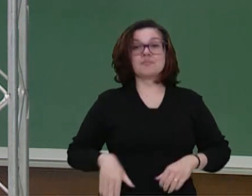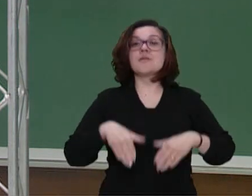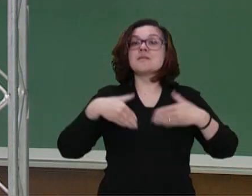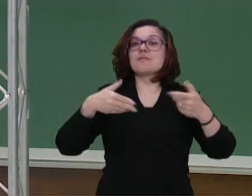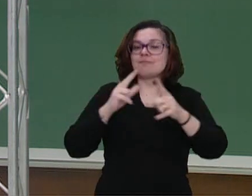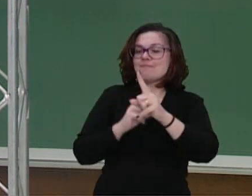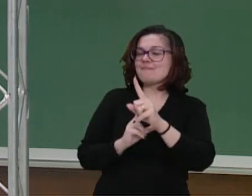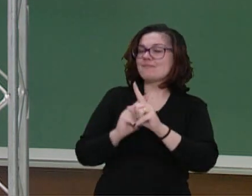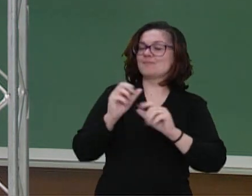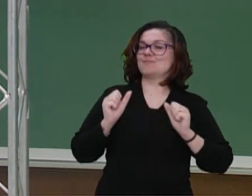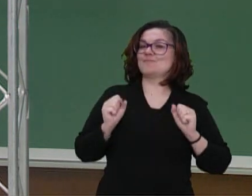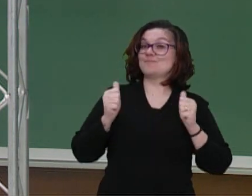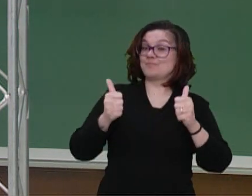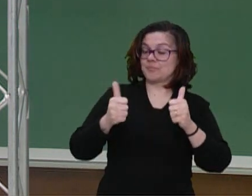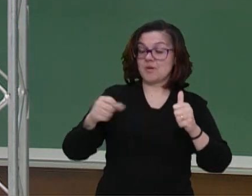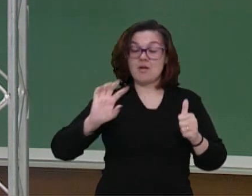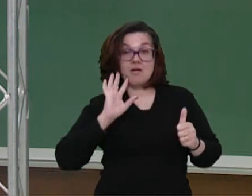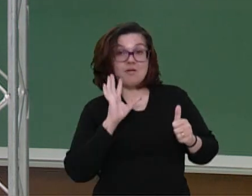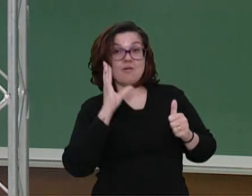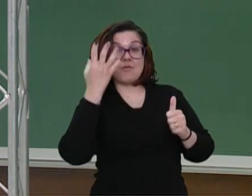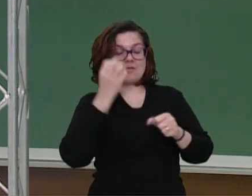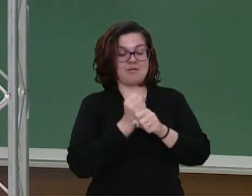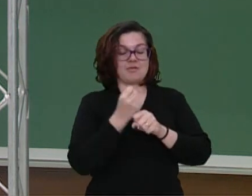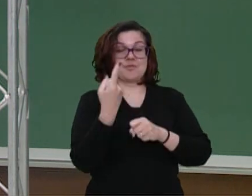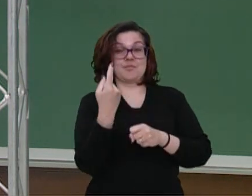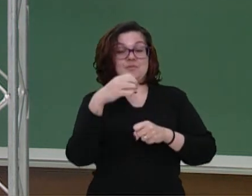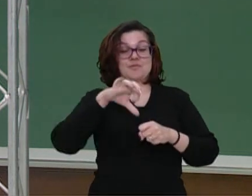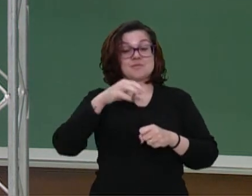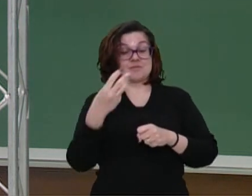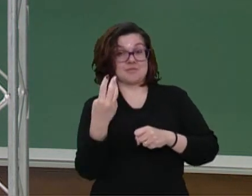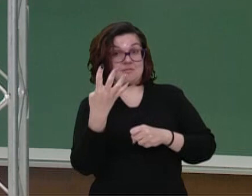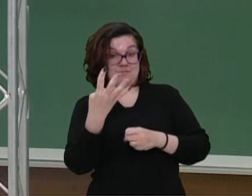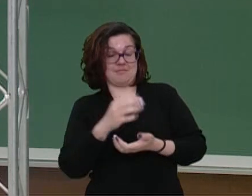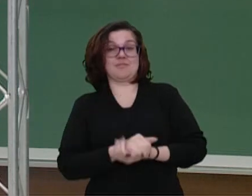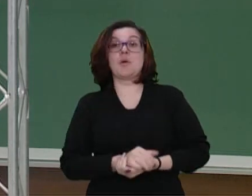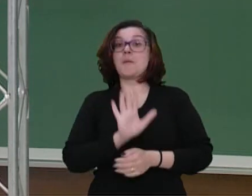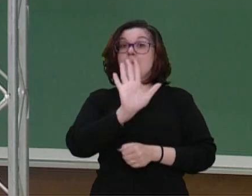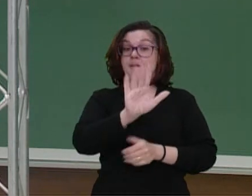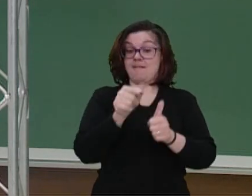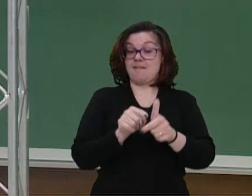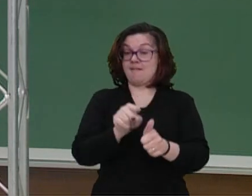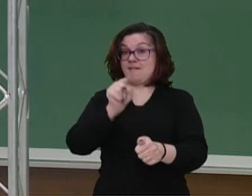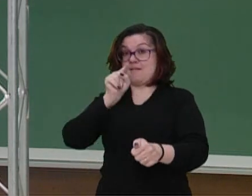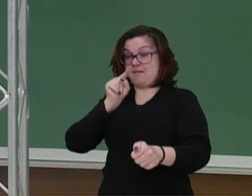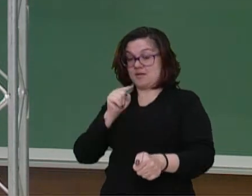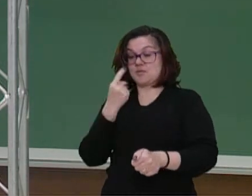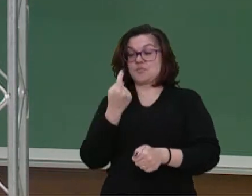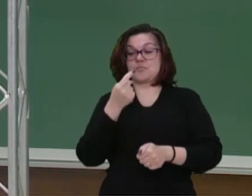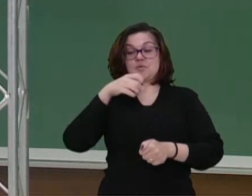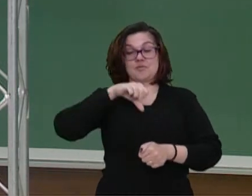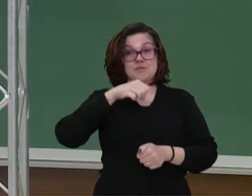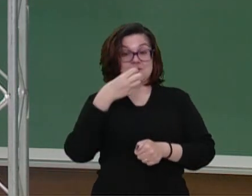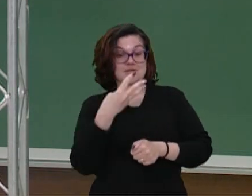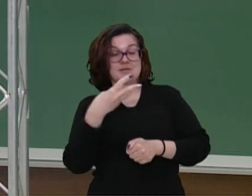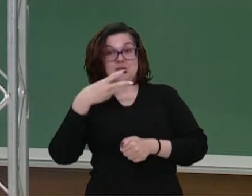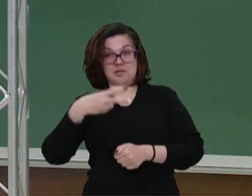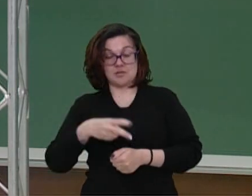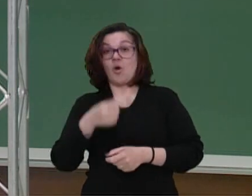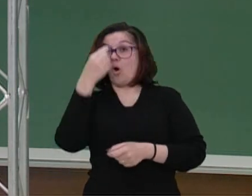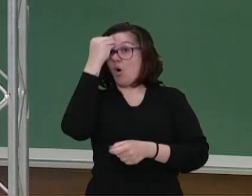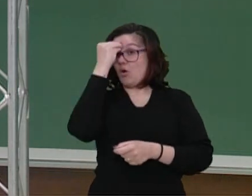conquista vai acontecer somente em 1934, mas antes disso, em 1932,